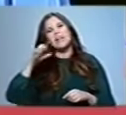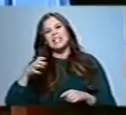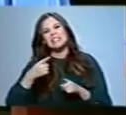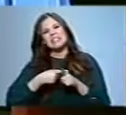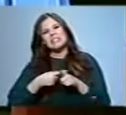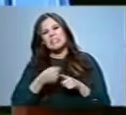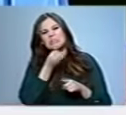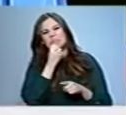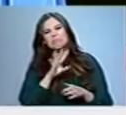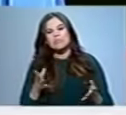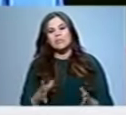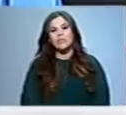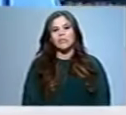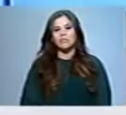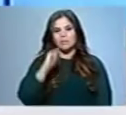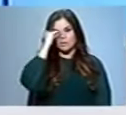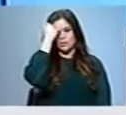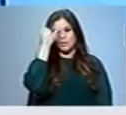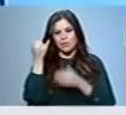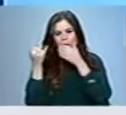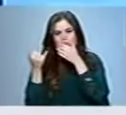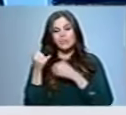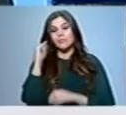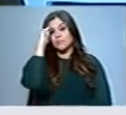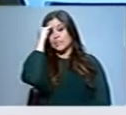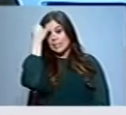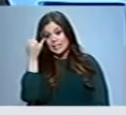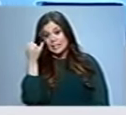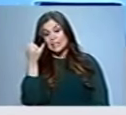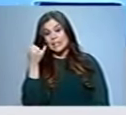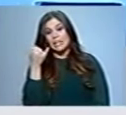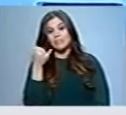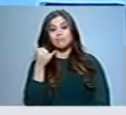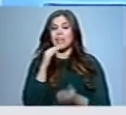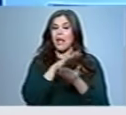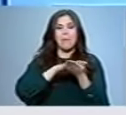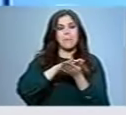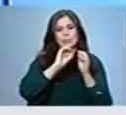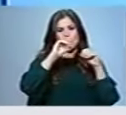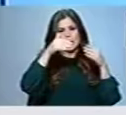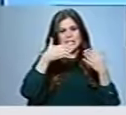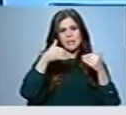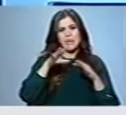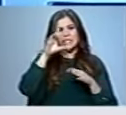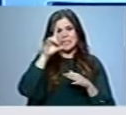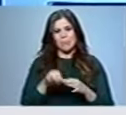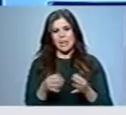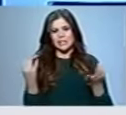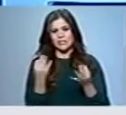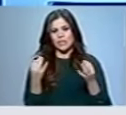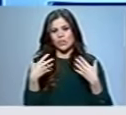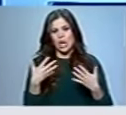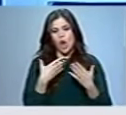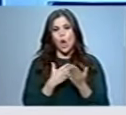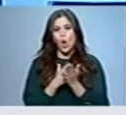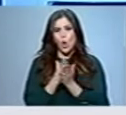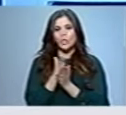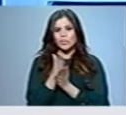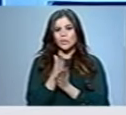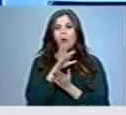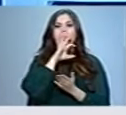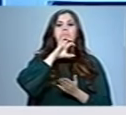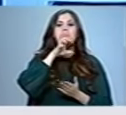atraíram? Pronto, a Índia não só tendo sido... A Índia é o ponto de partida, não é? Não só isso, como também hoje em dia continua a ser o